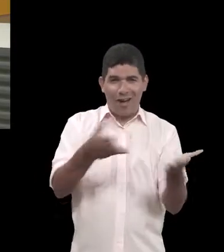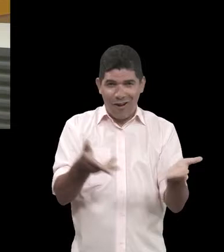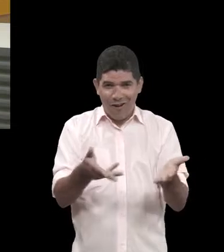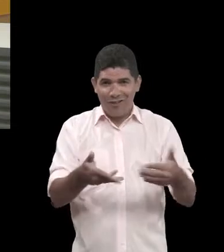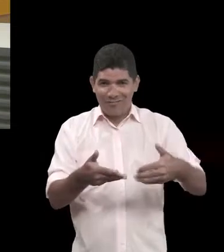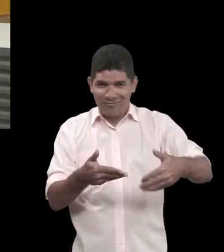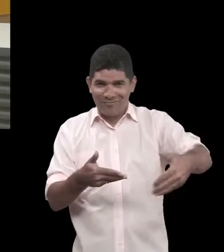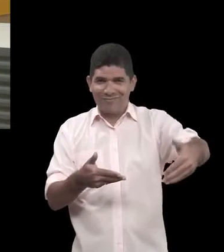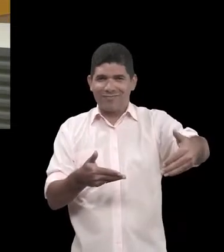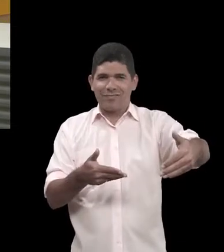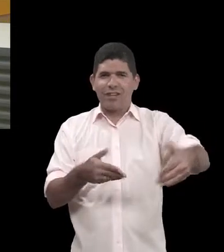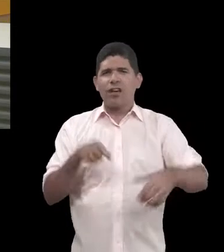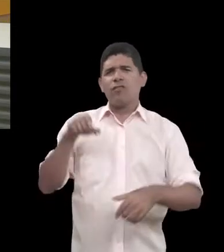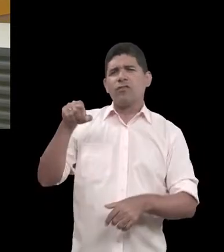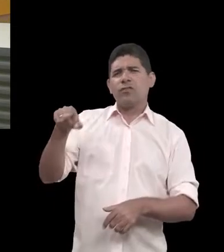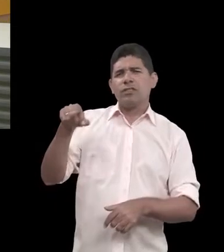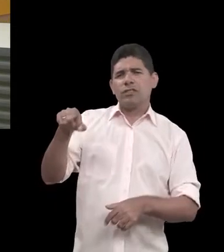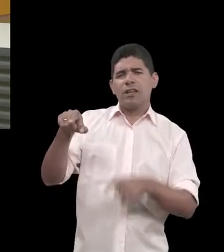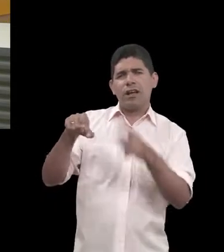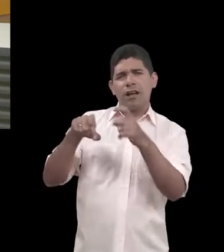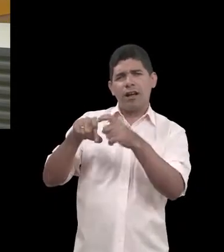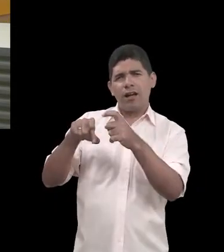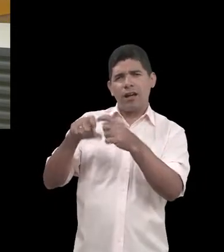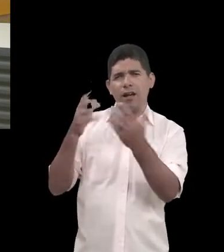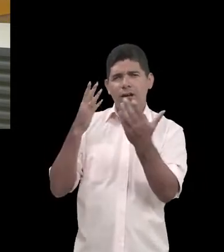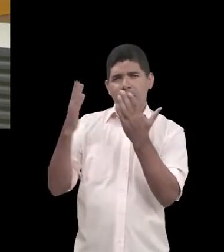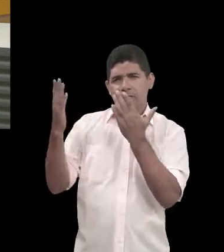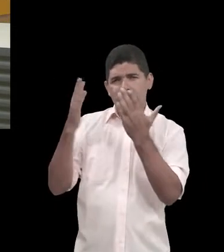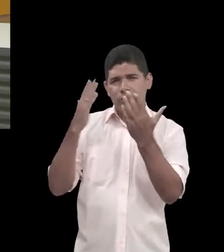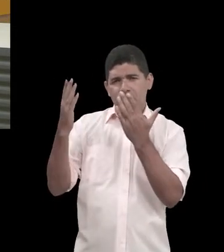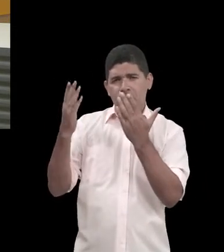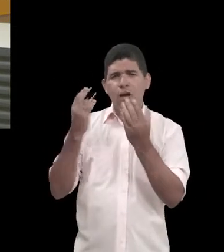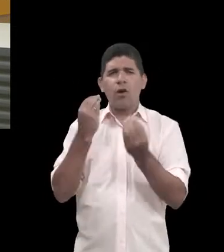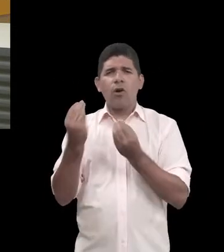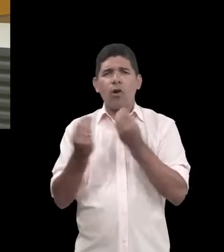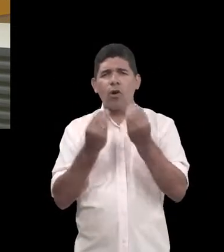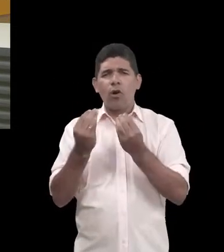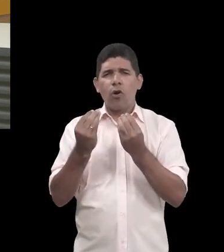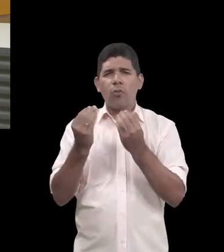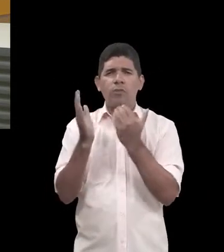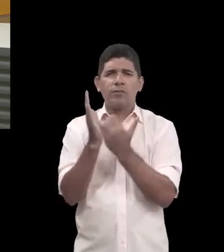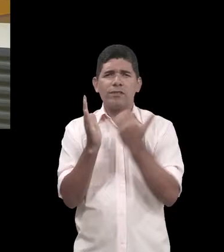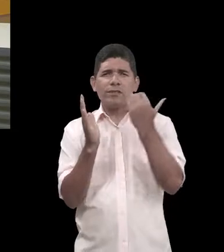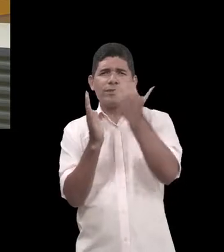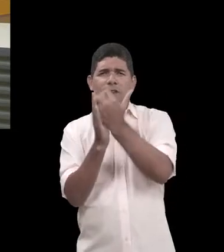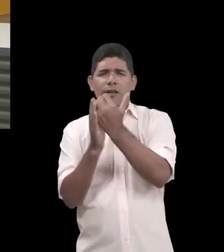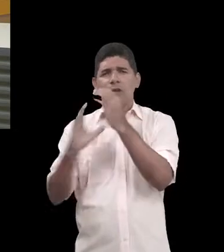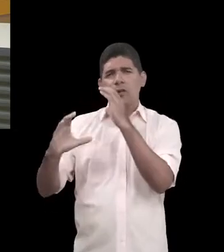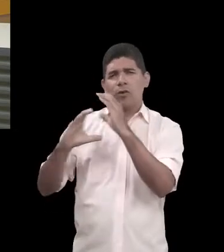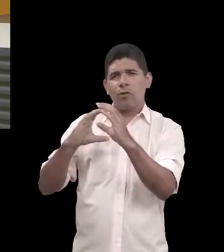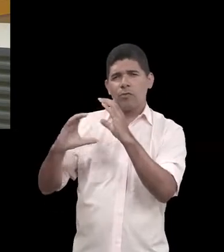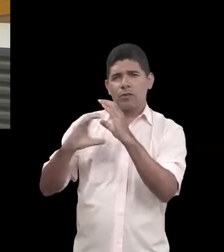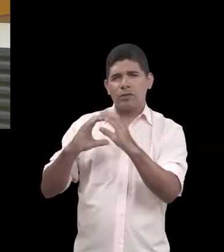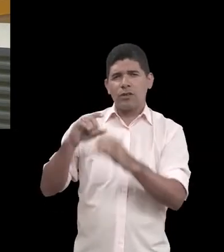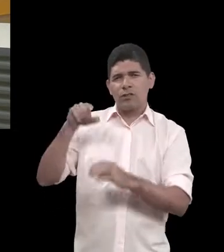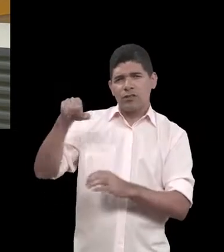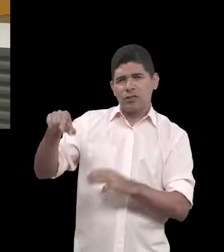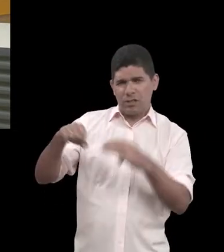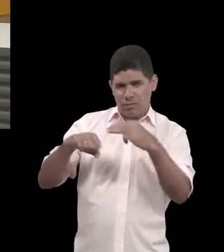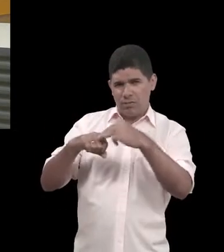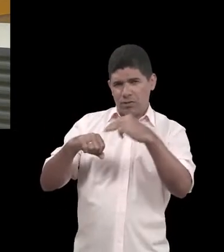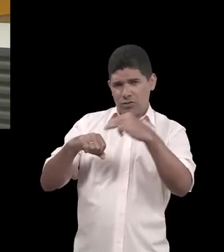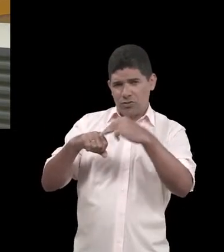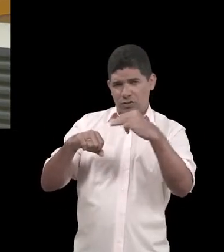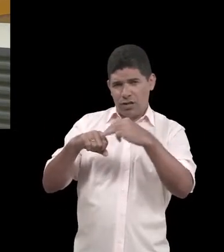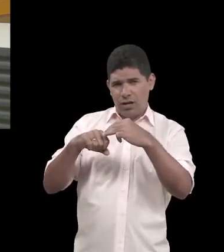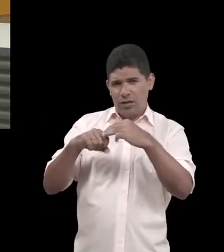própria psicologia, né? Essa intensidade da comunicação. Você está estudando agora no mestrado, não é isso? Eu concluí o mestrado. Concluiu